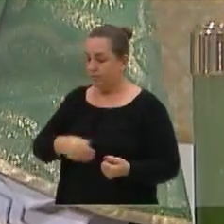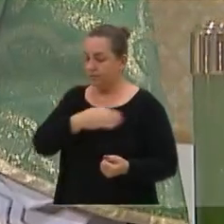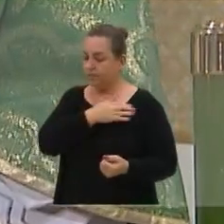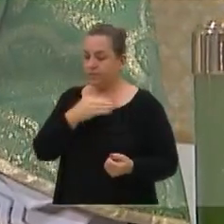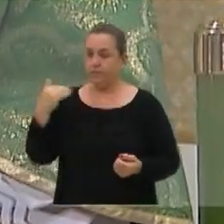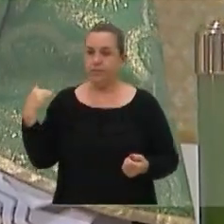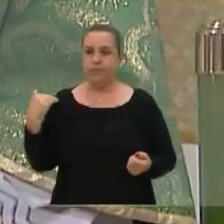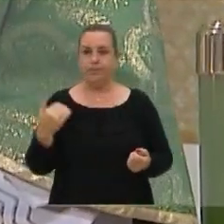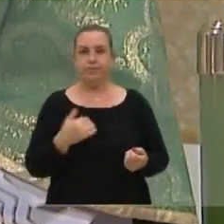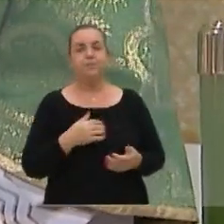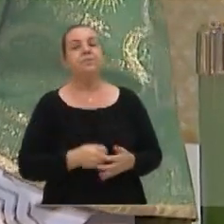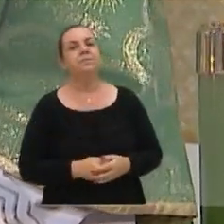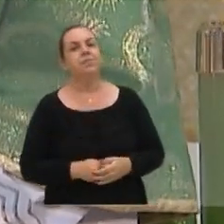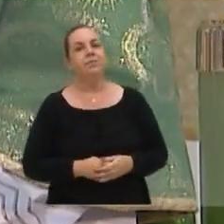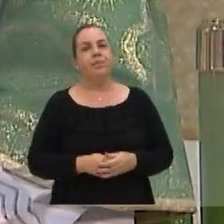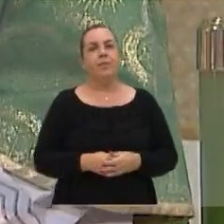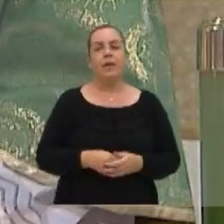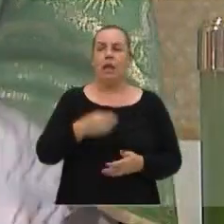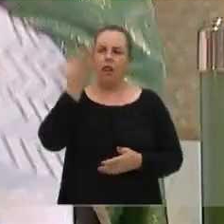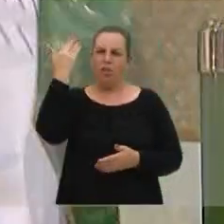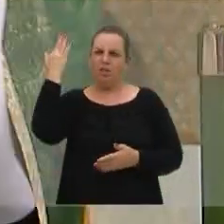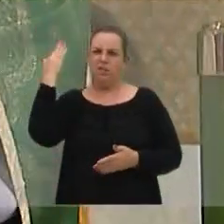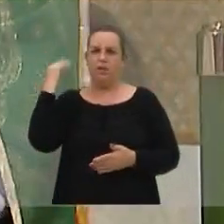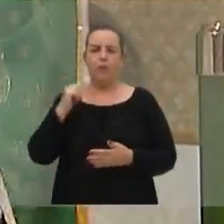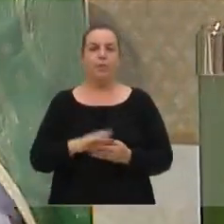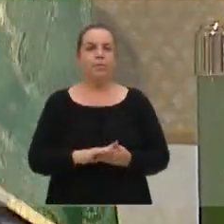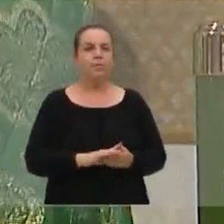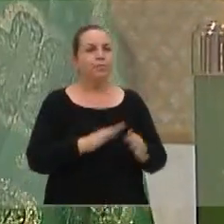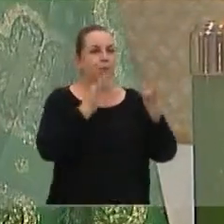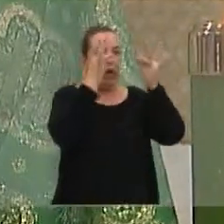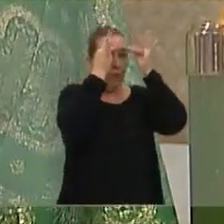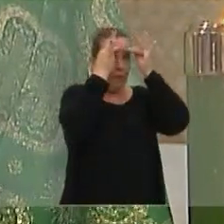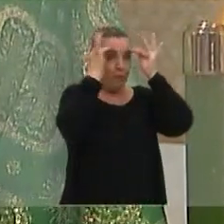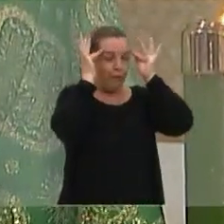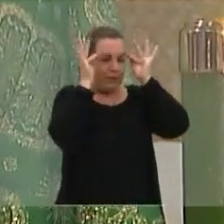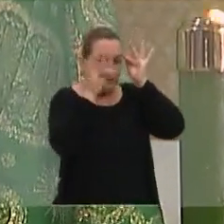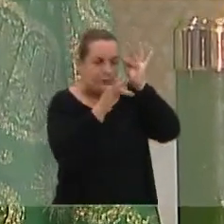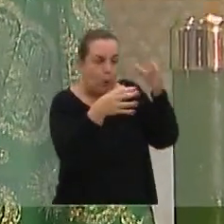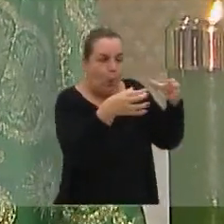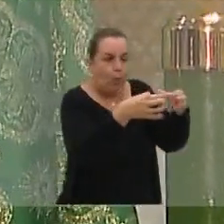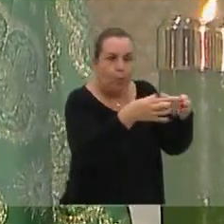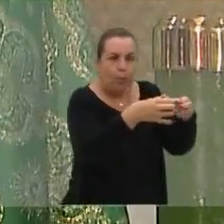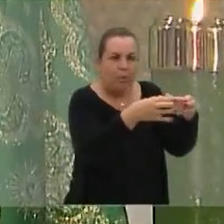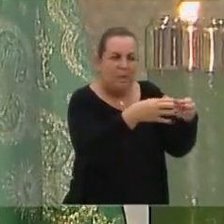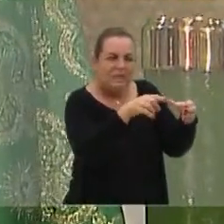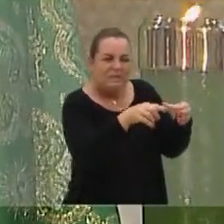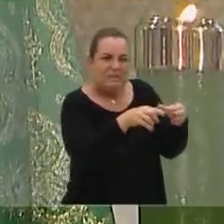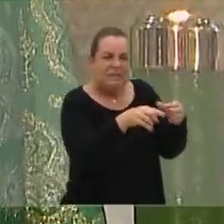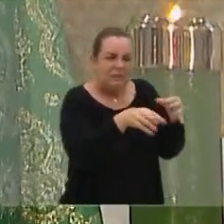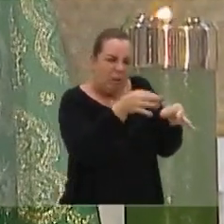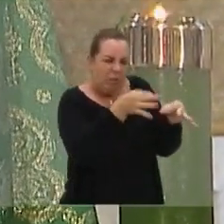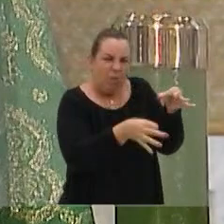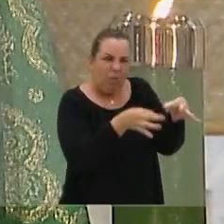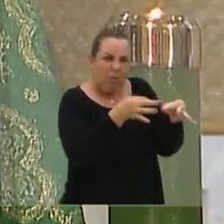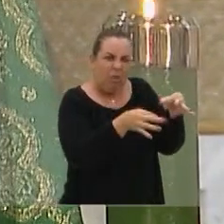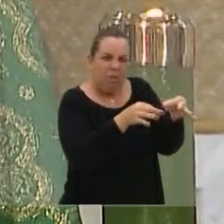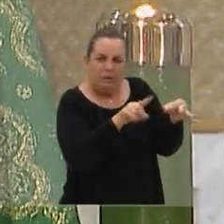tempo, os fariseus fizeram um plano para apanhar Jesus em alguma